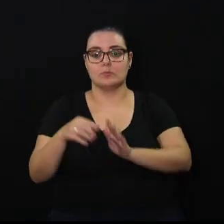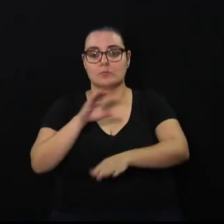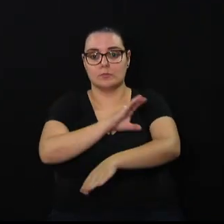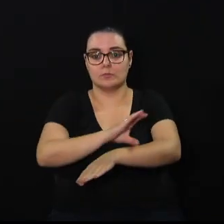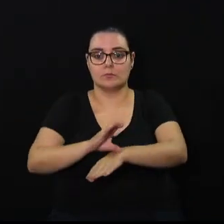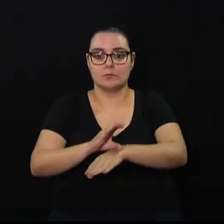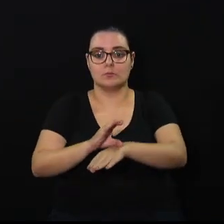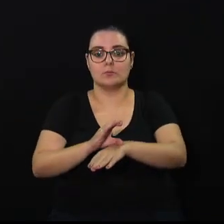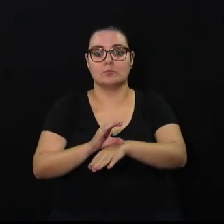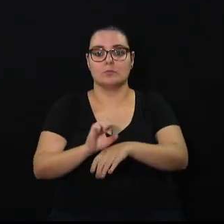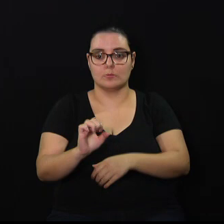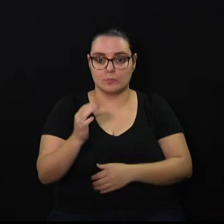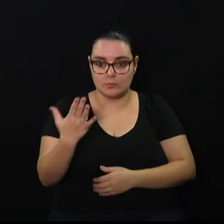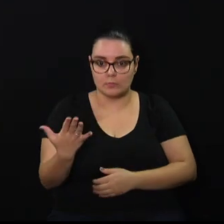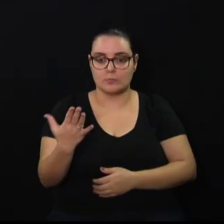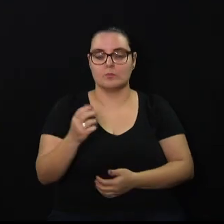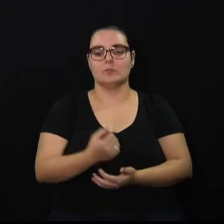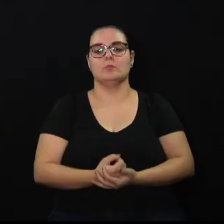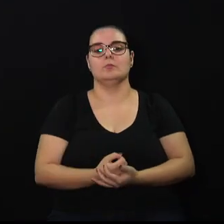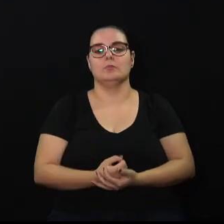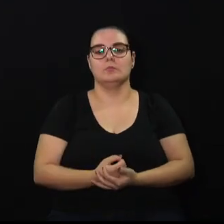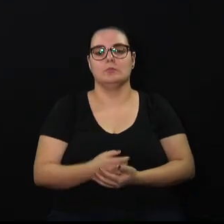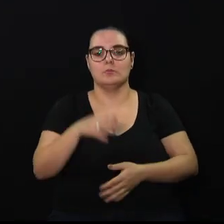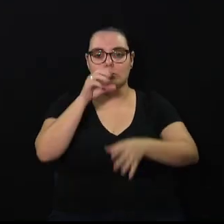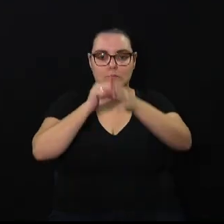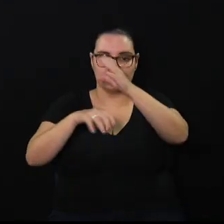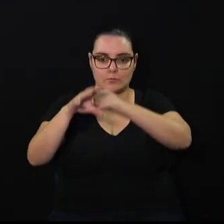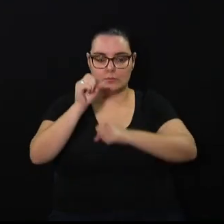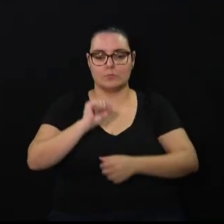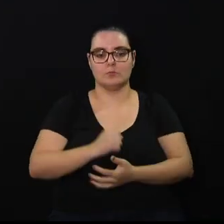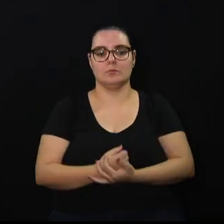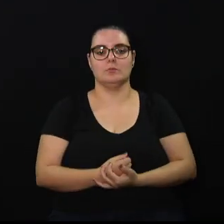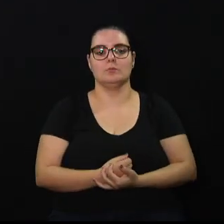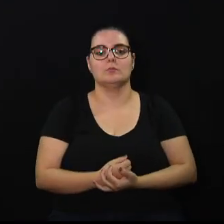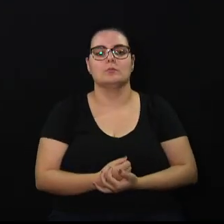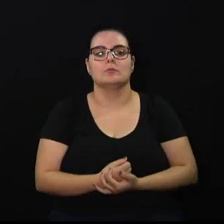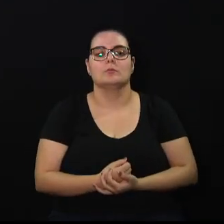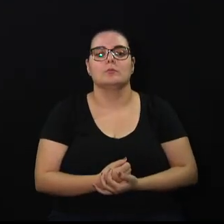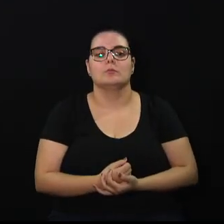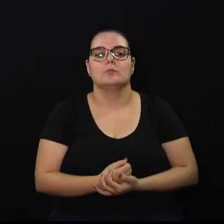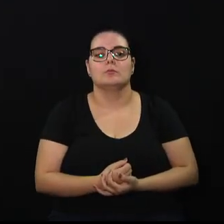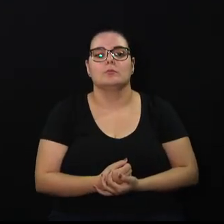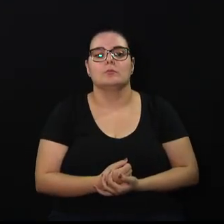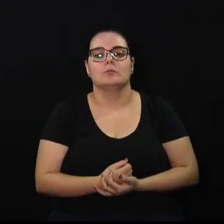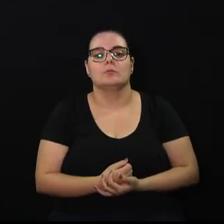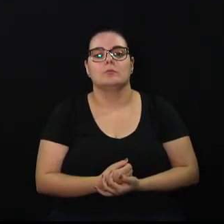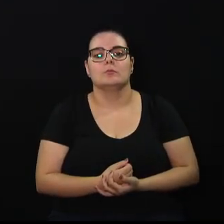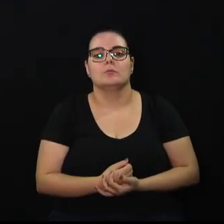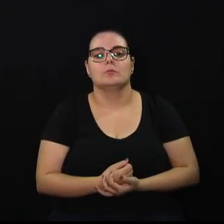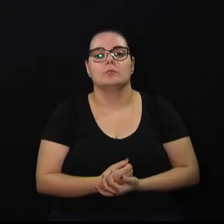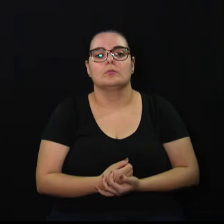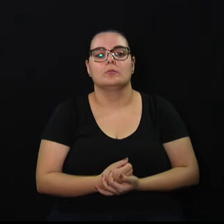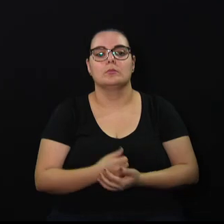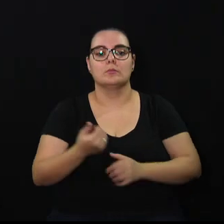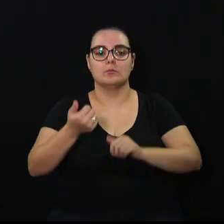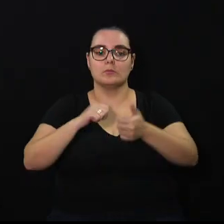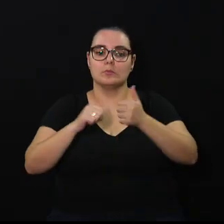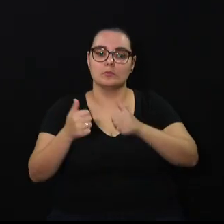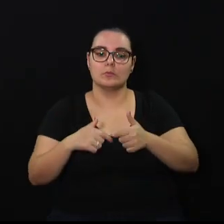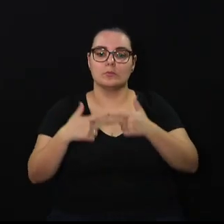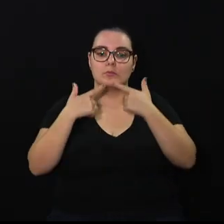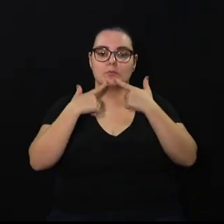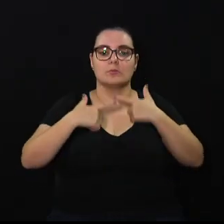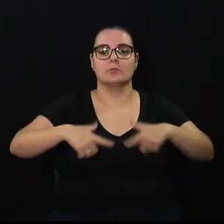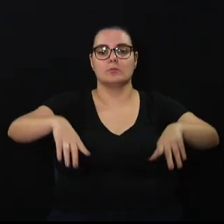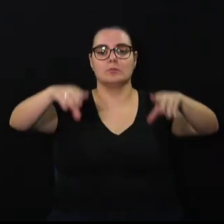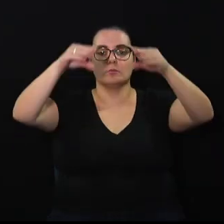instalado que acontece o aprendizado aí é um protocolo que a gente usa de avaliação de linguagem né de